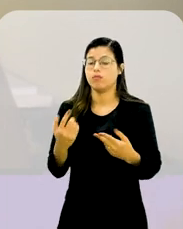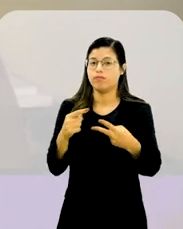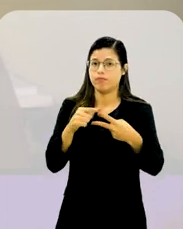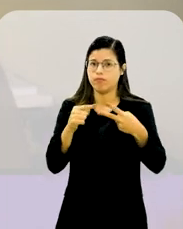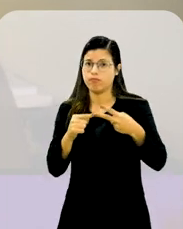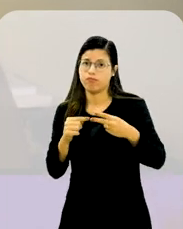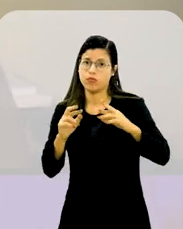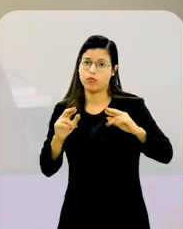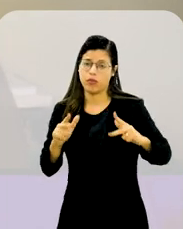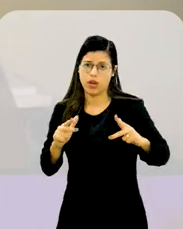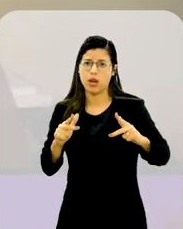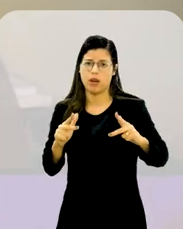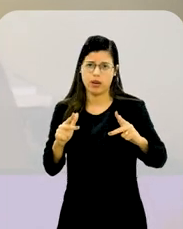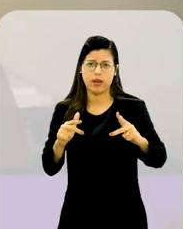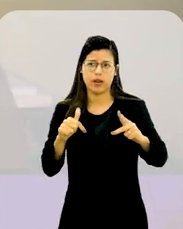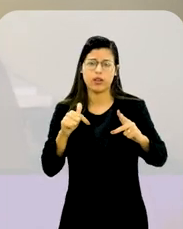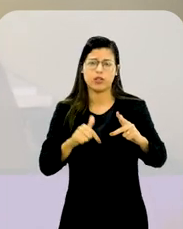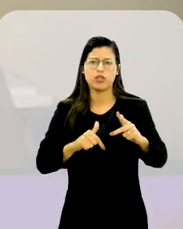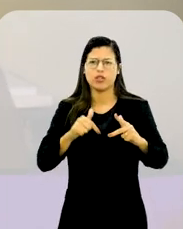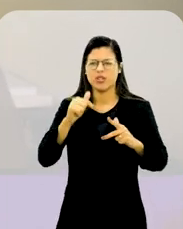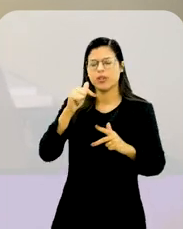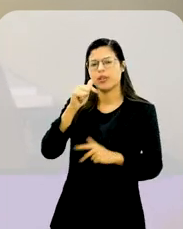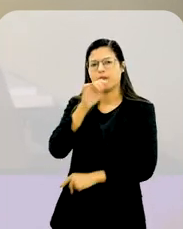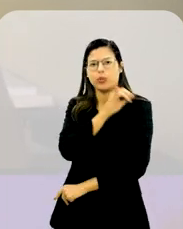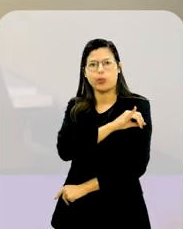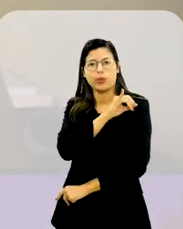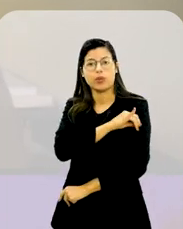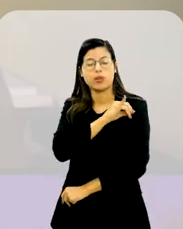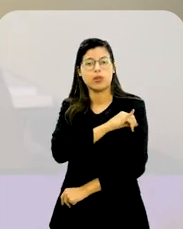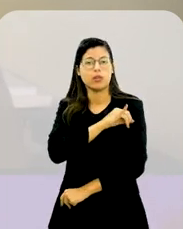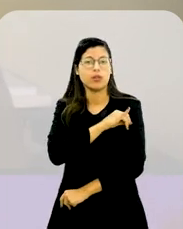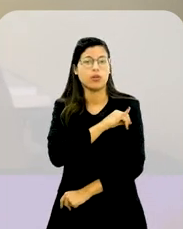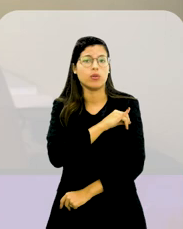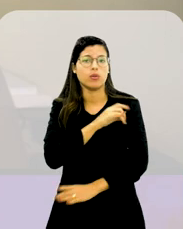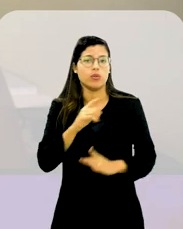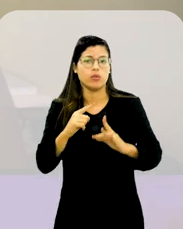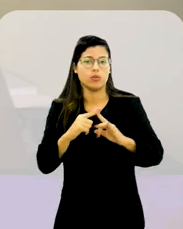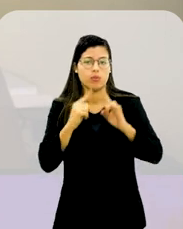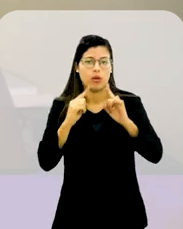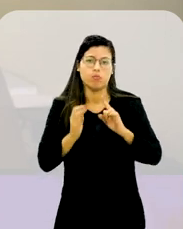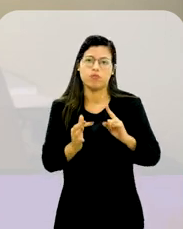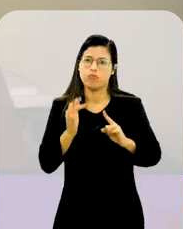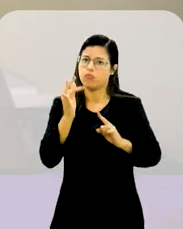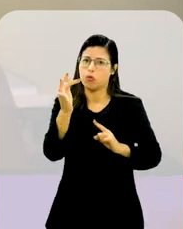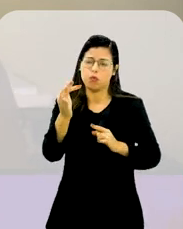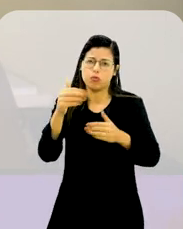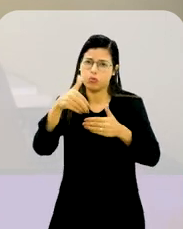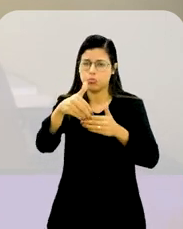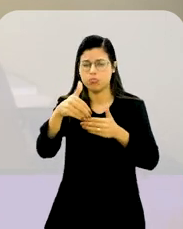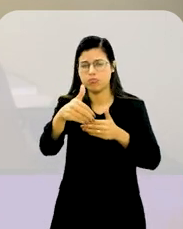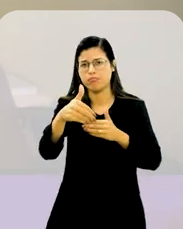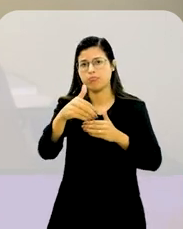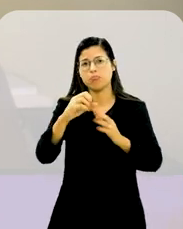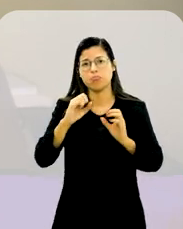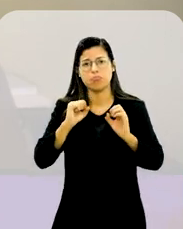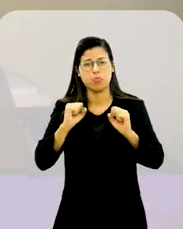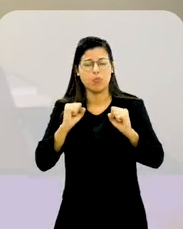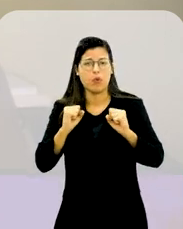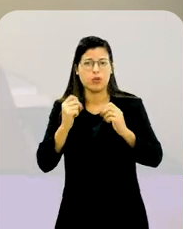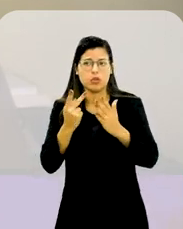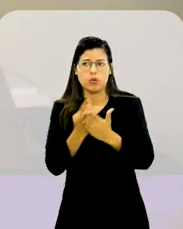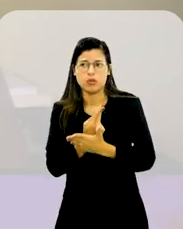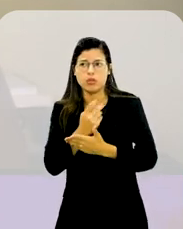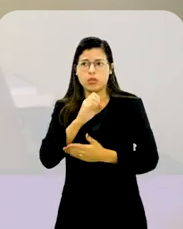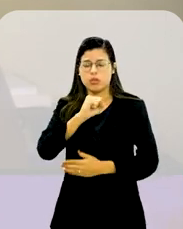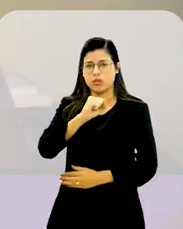bcu então assim e são são duas situações diferentes aqui no no cenário do futebol carioca mas que Num